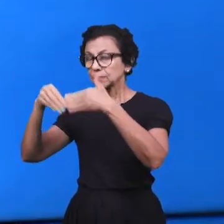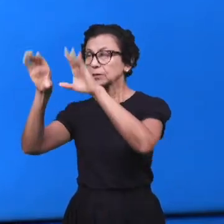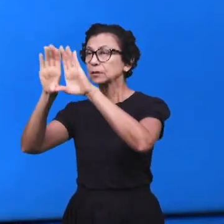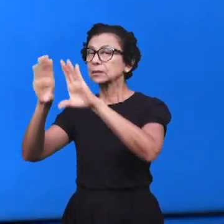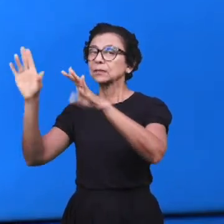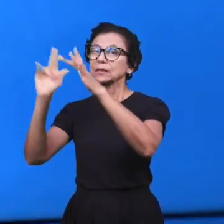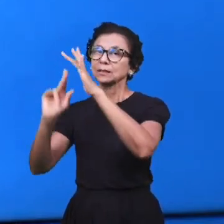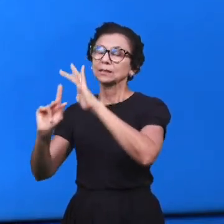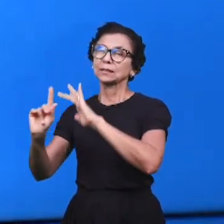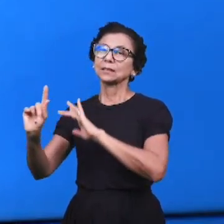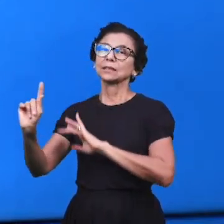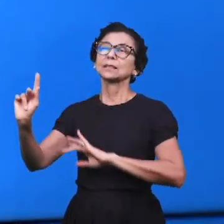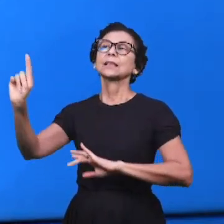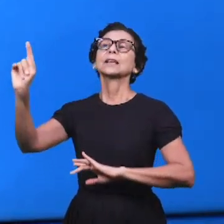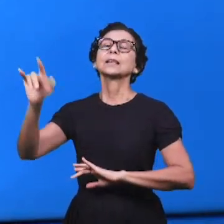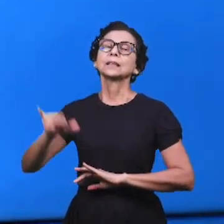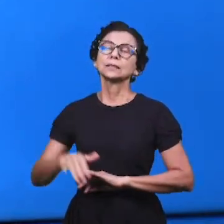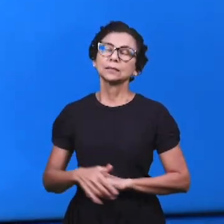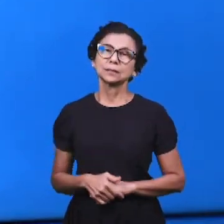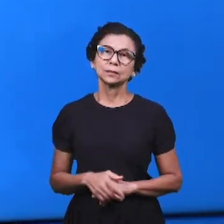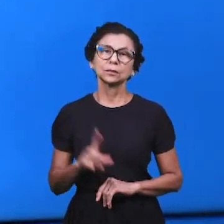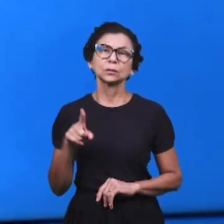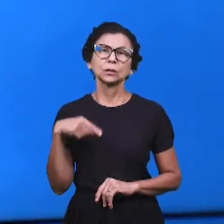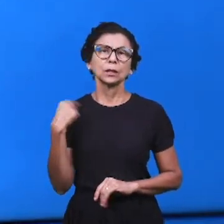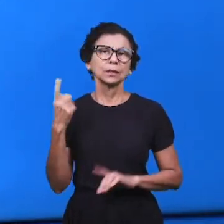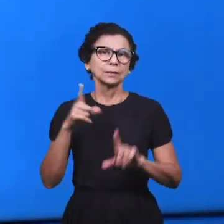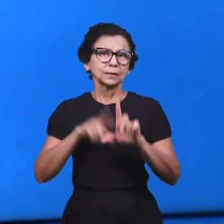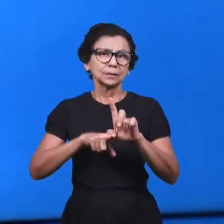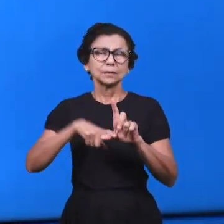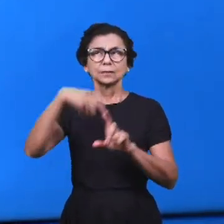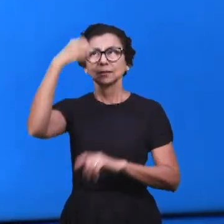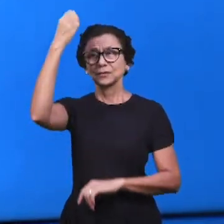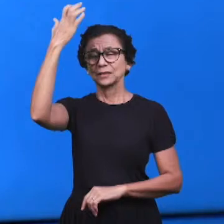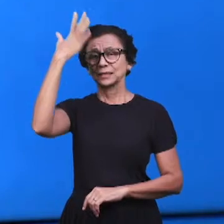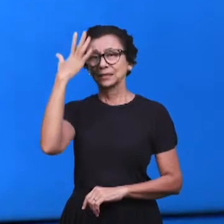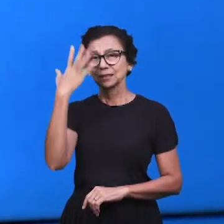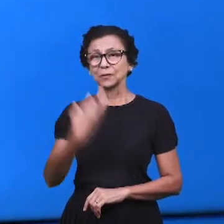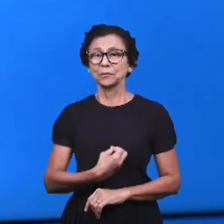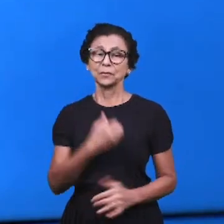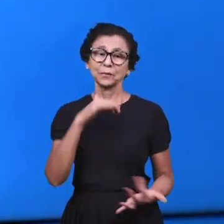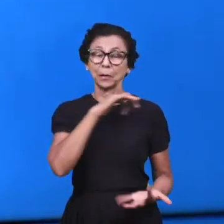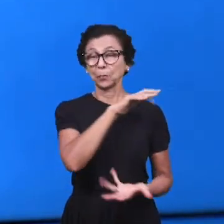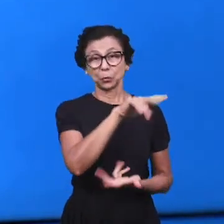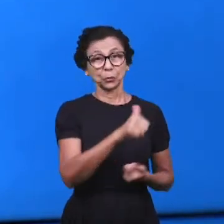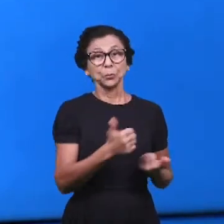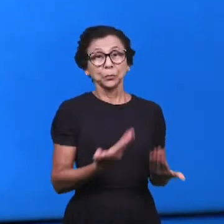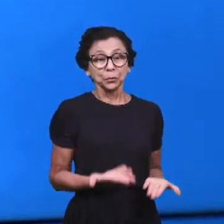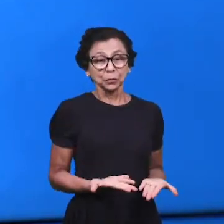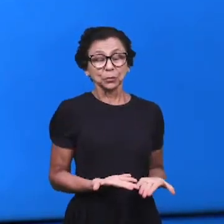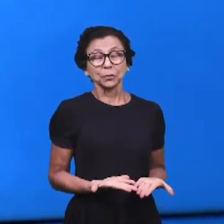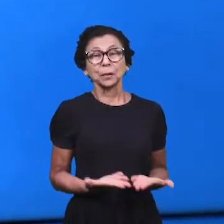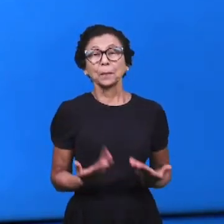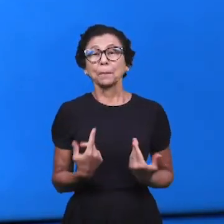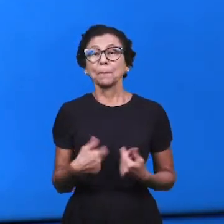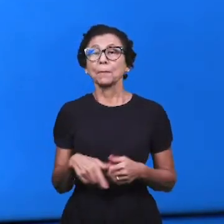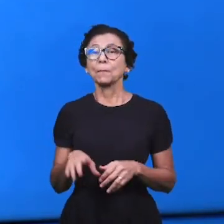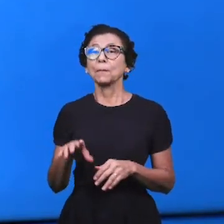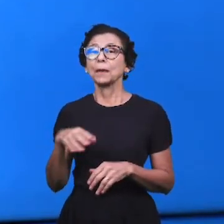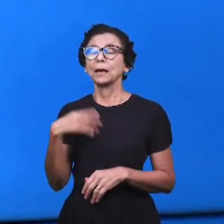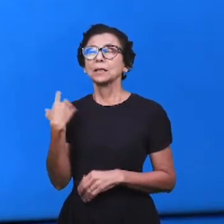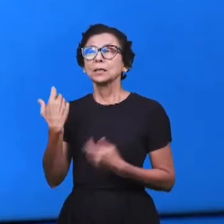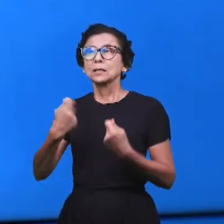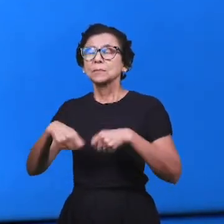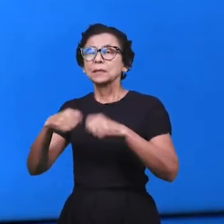eterna. Então nós vivemos de revelação, estamos aqui neste mundo, mas vivemos da revelação, ou seja, daquilo que vem de Deus, né?